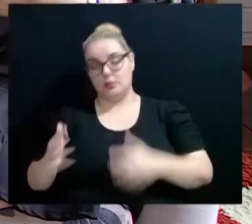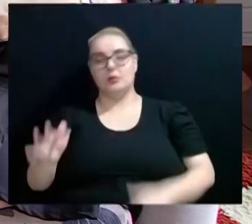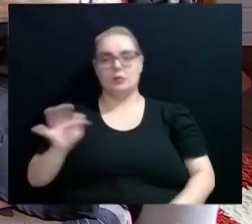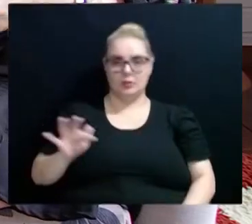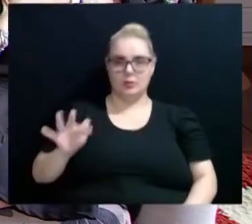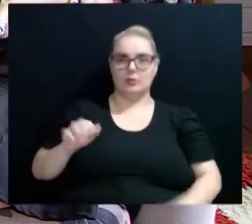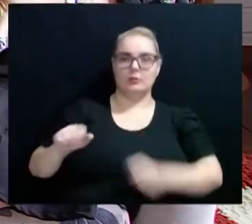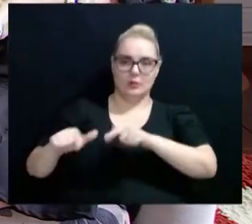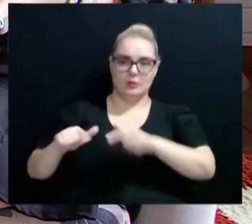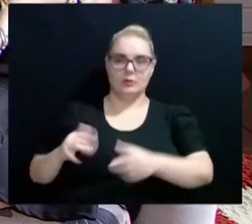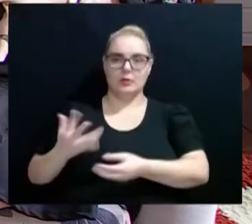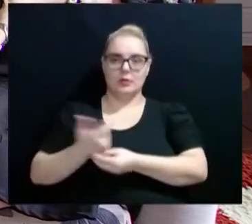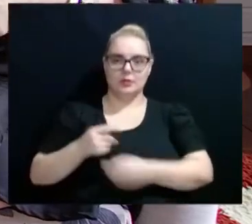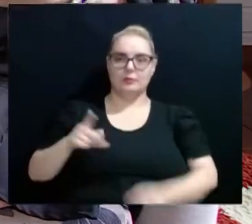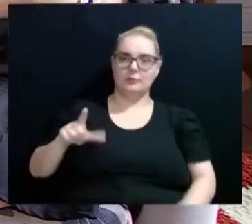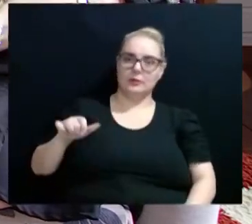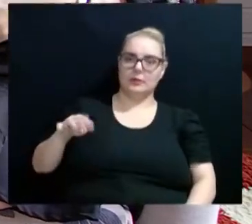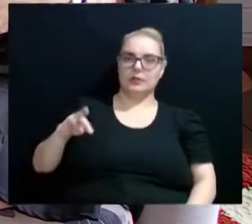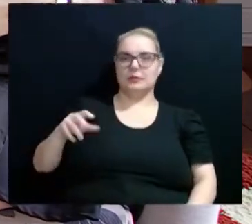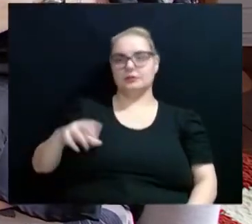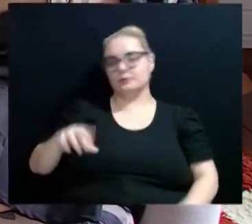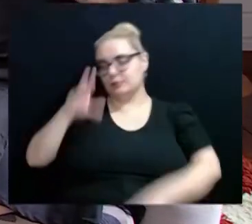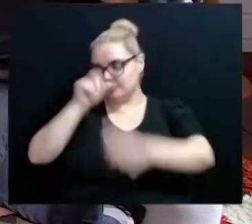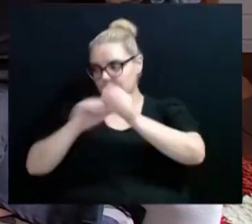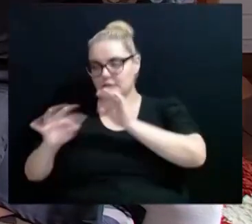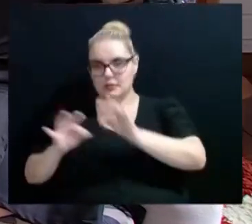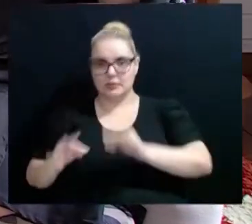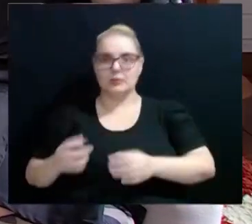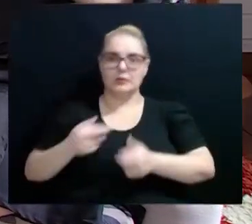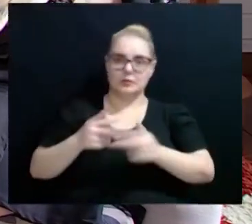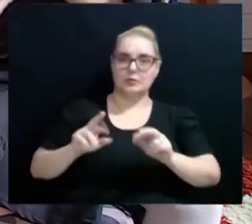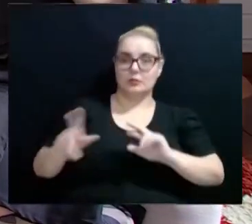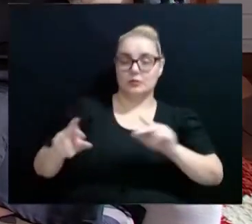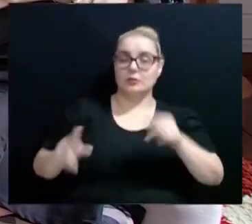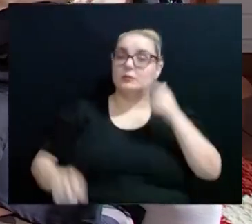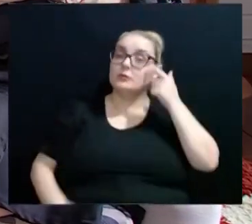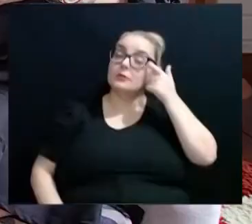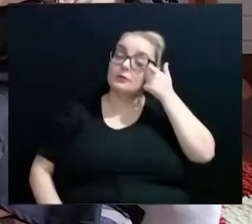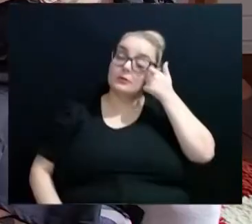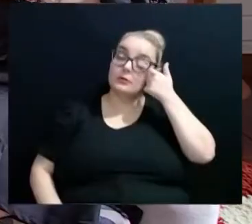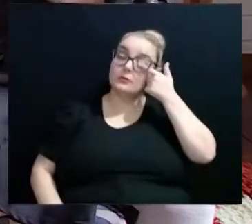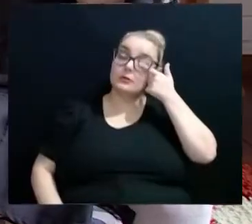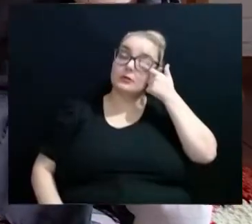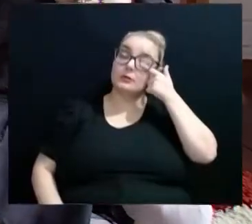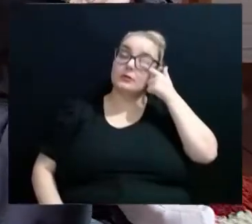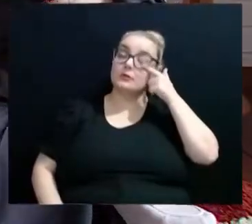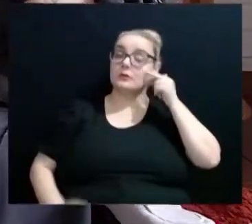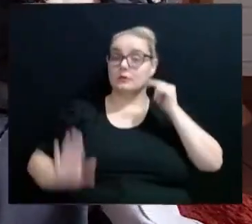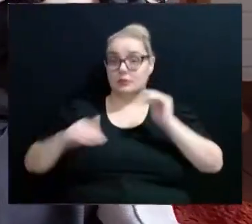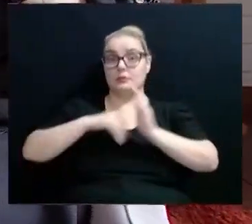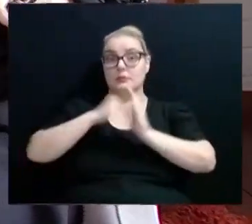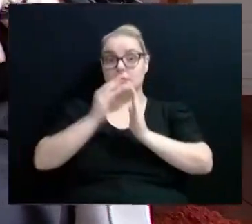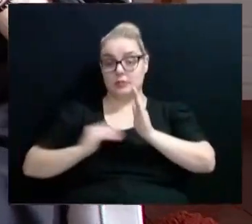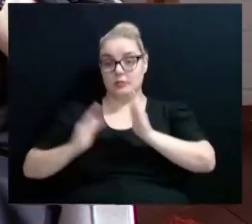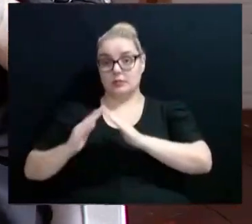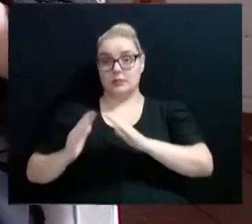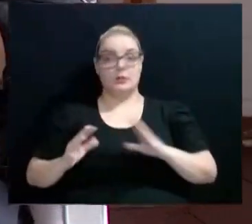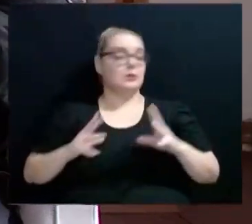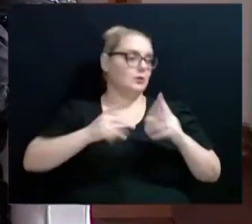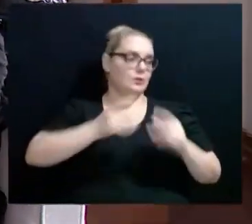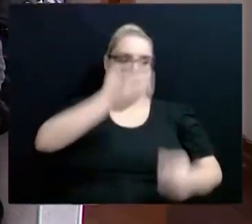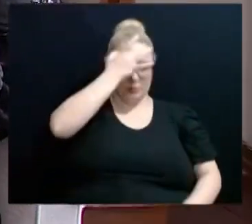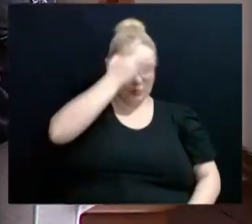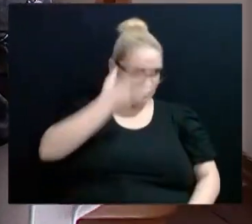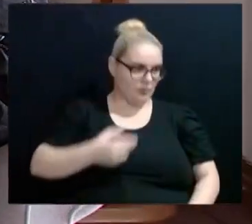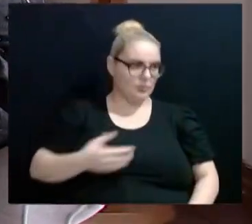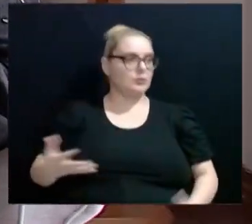porque eu queria ter a formação de artista plástica para aprender técnicas, para aprender coisas diferentes, apesar de já pintar em casa. Até então